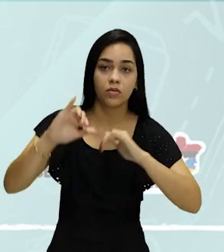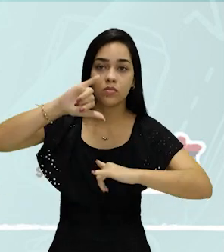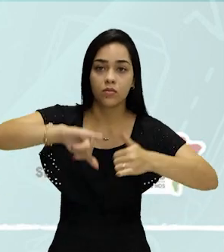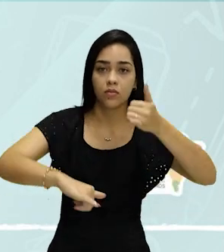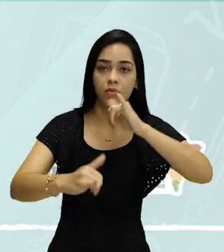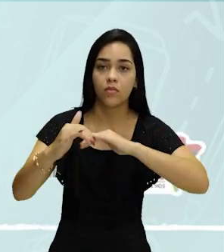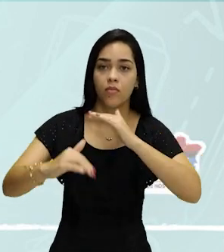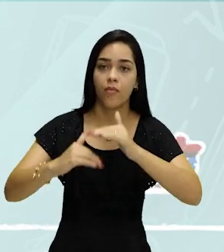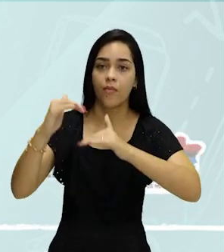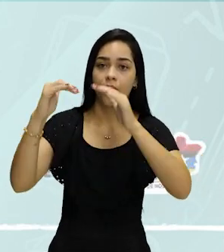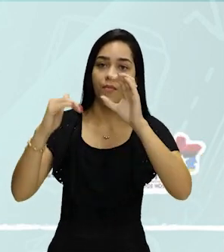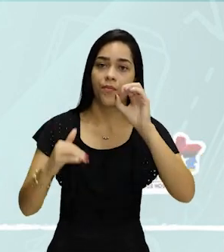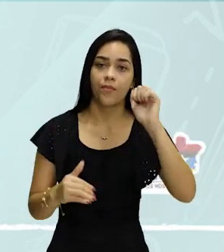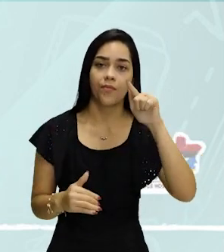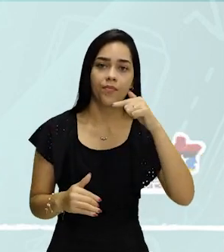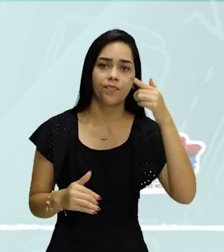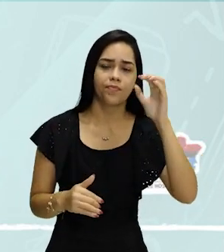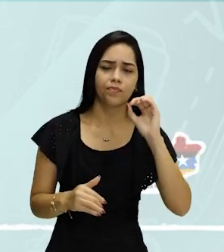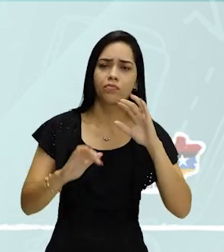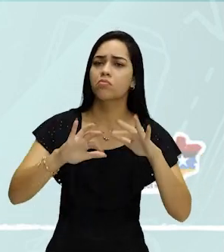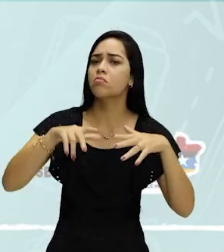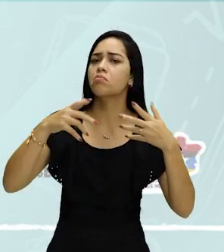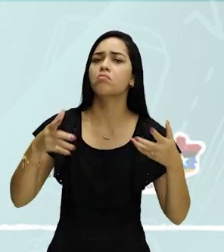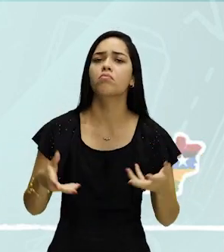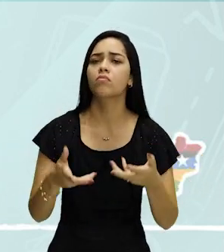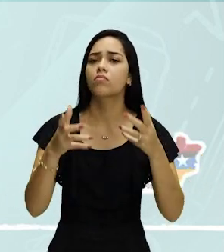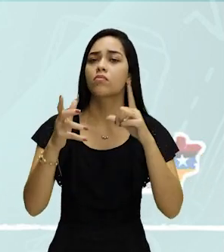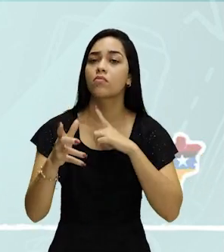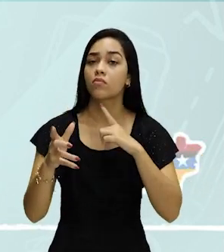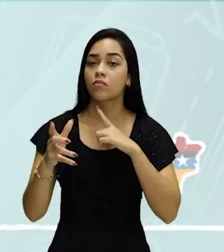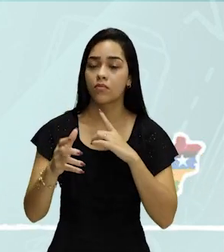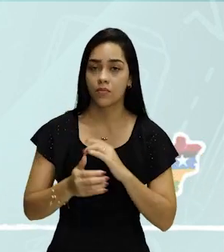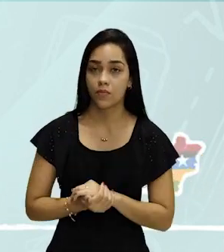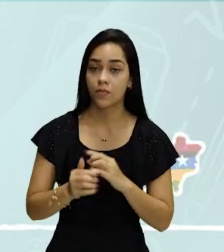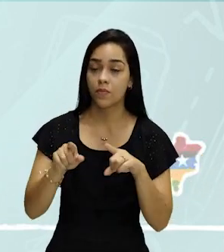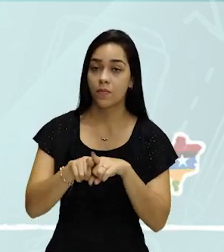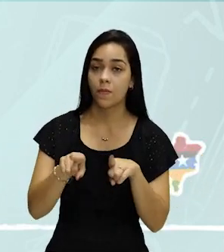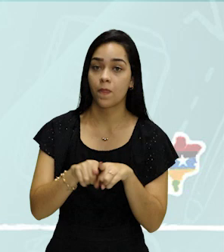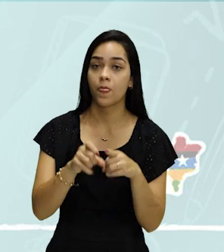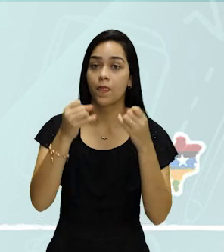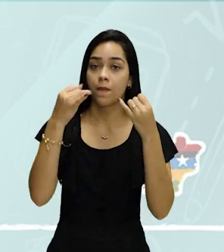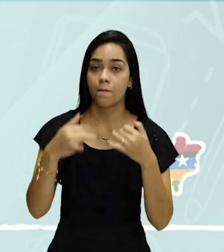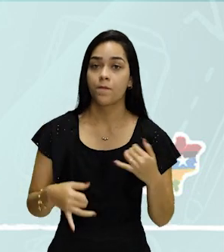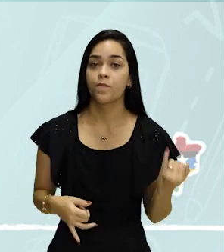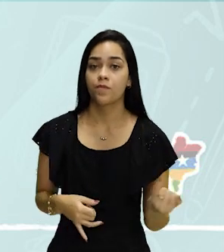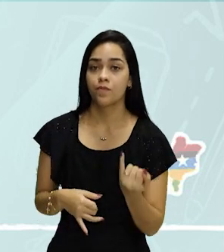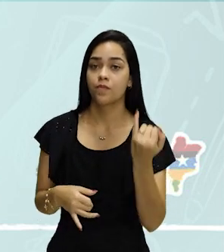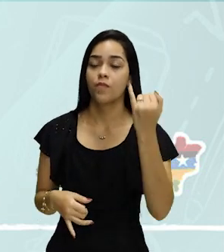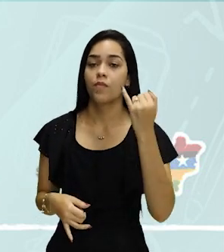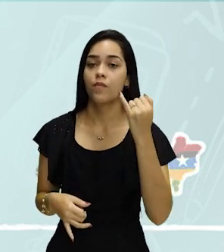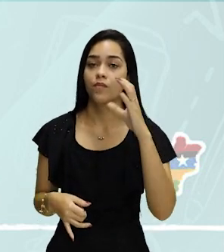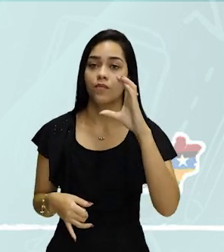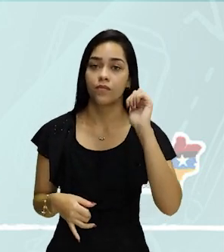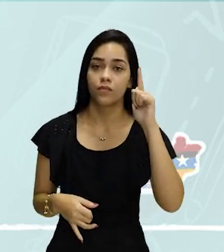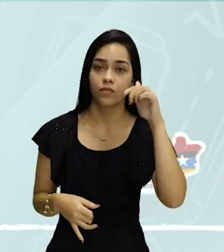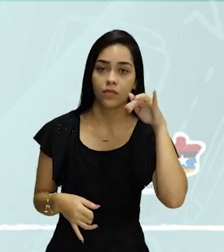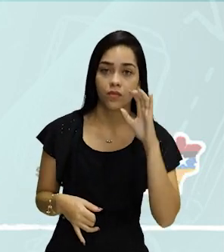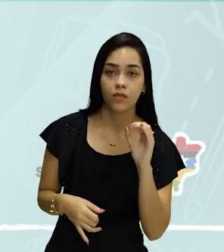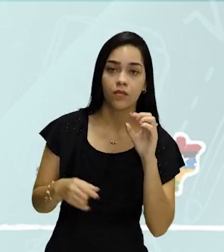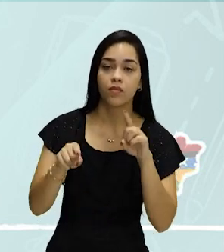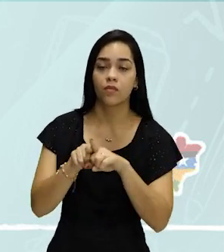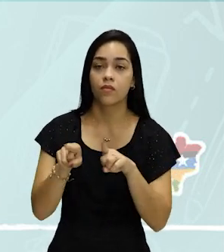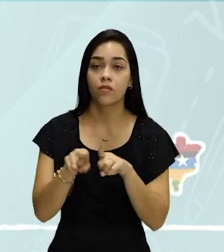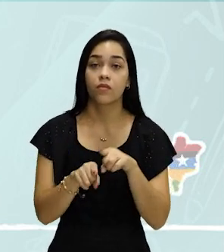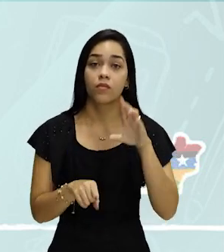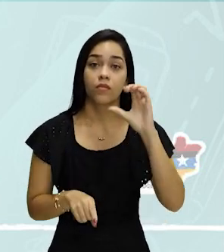durante o processo de coagulação. Que reações químicas são essas, né? Falaremos sobre a importância do cálcio para a coagulação.